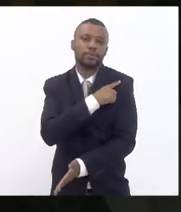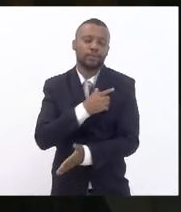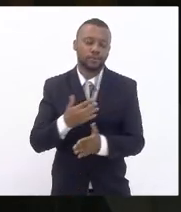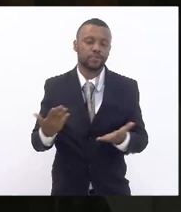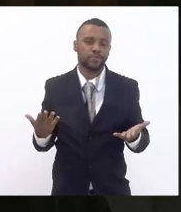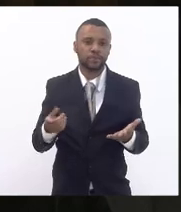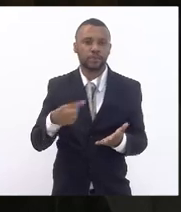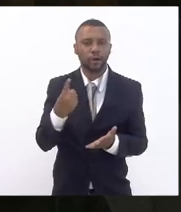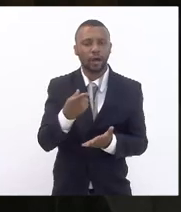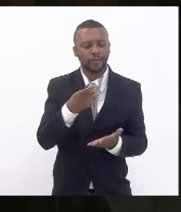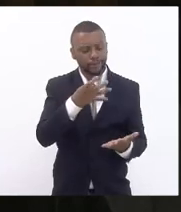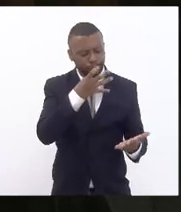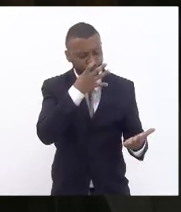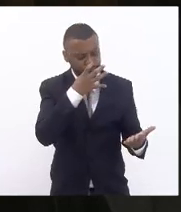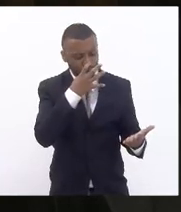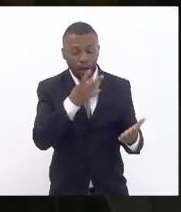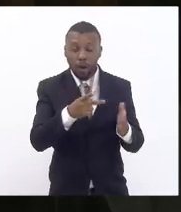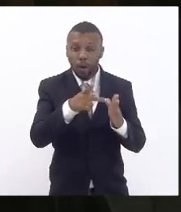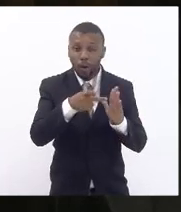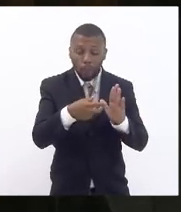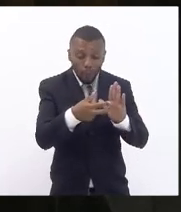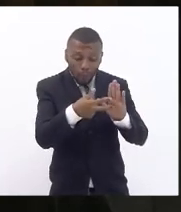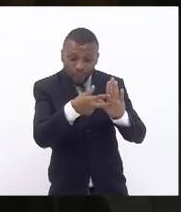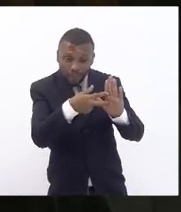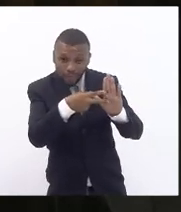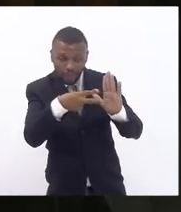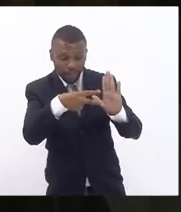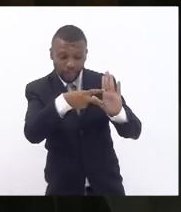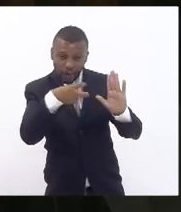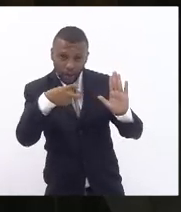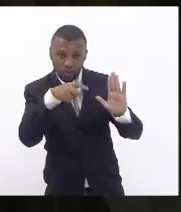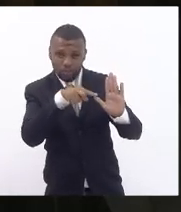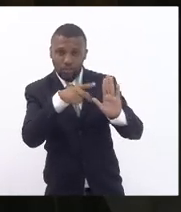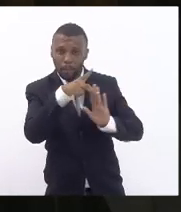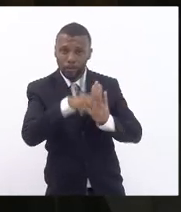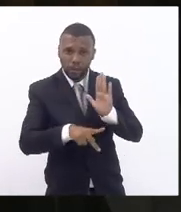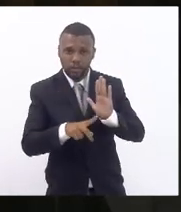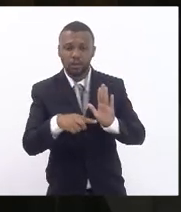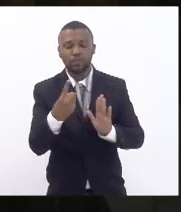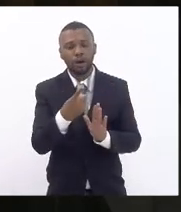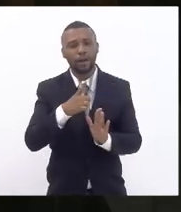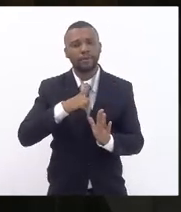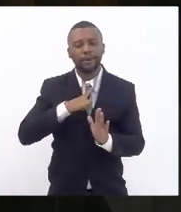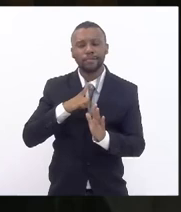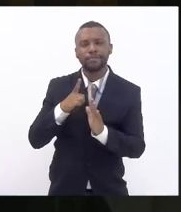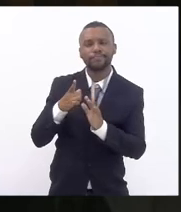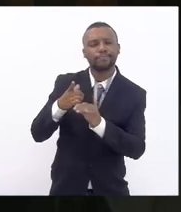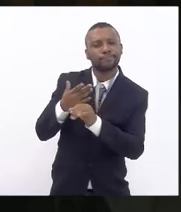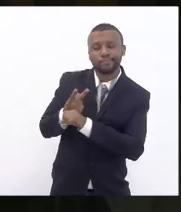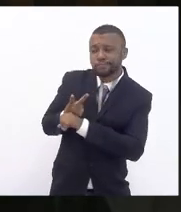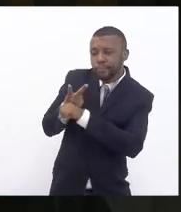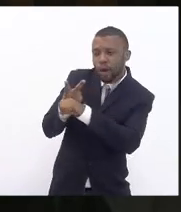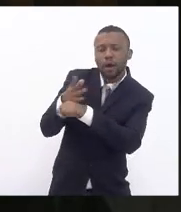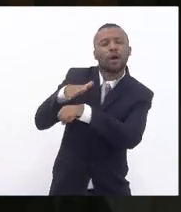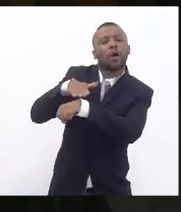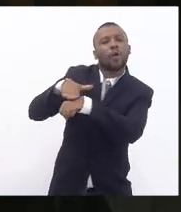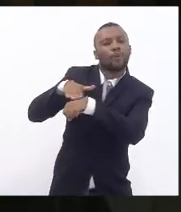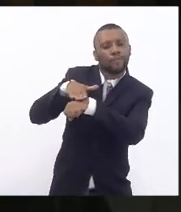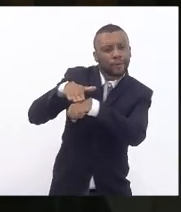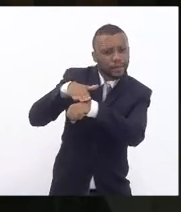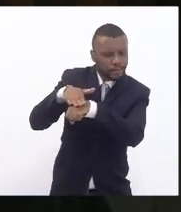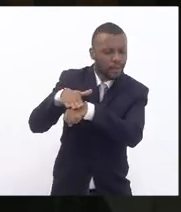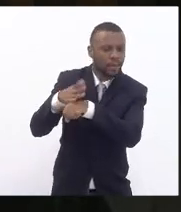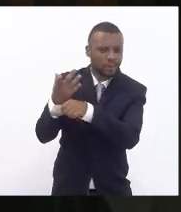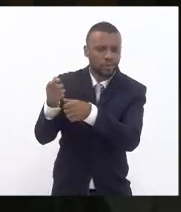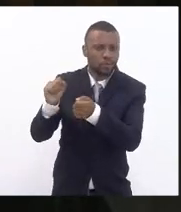gente apreciar aqui o veto ao nosso projeto, a gente buscou um entendimento com o governo, a gente tinha uma avaliação de que seria uma votação